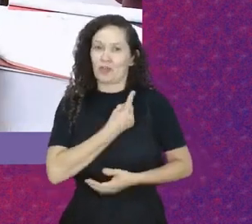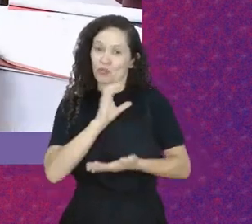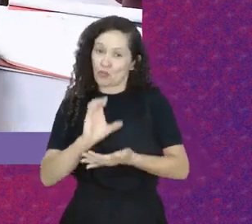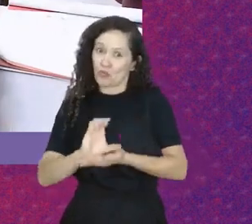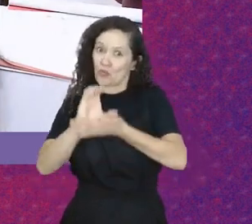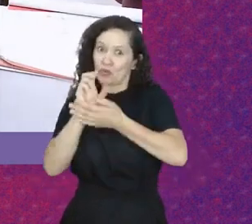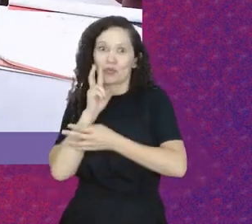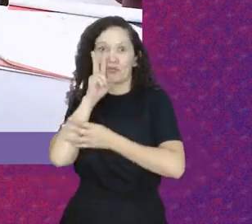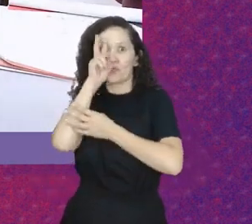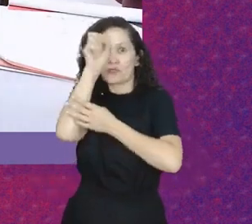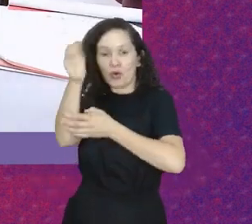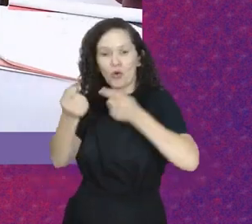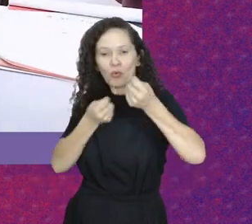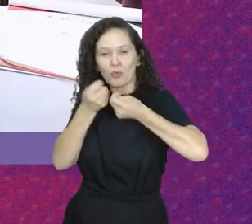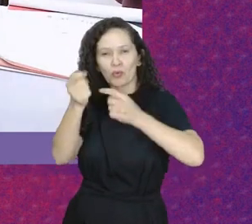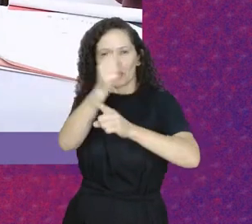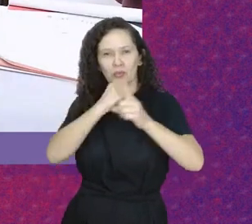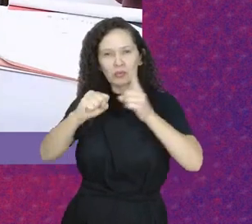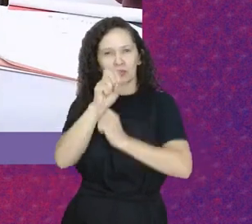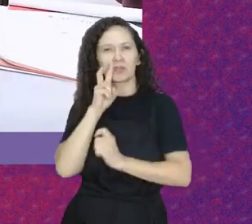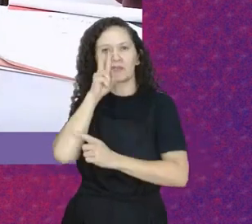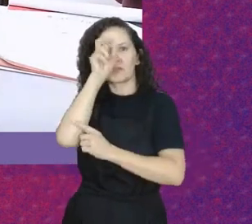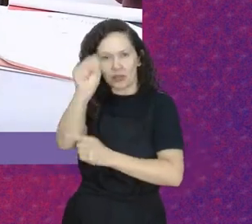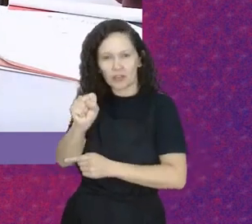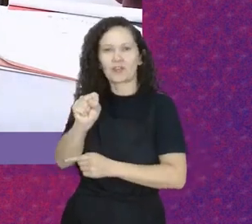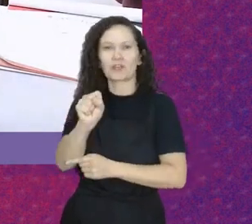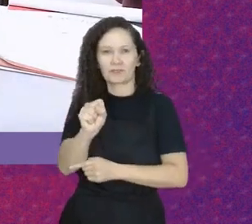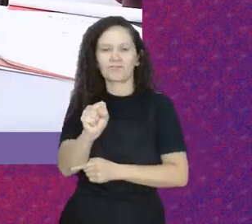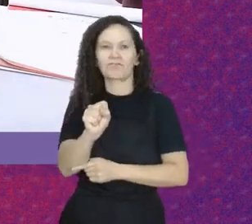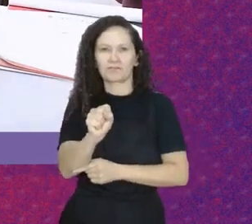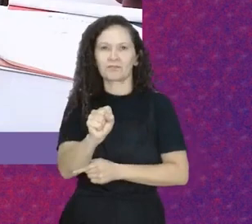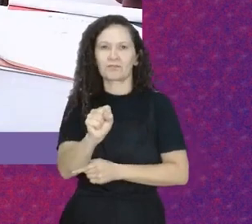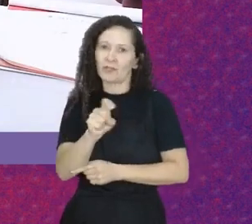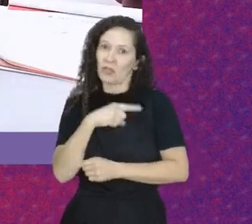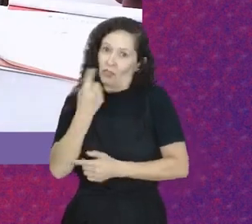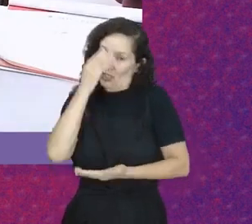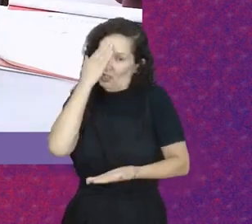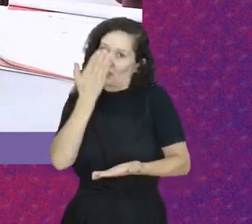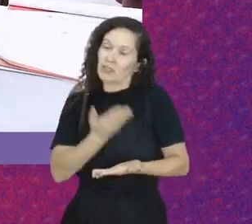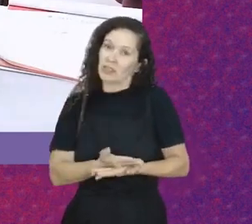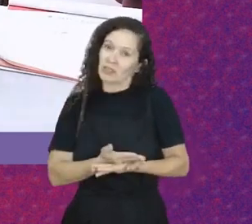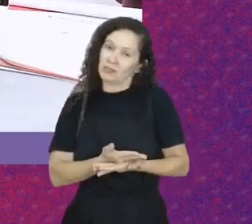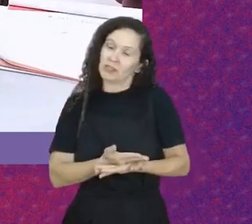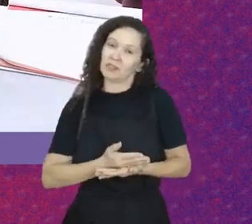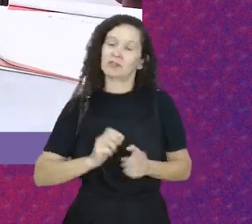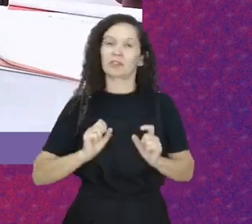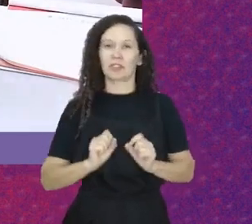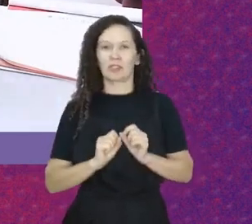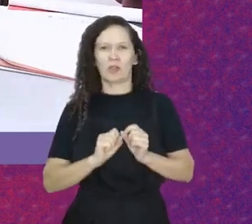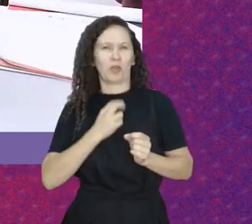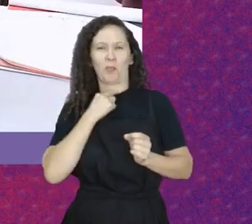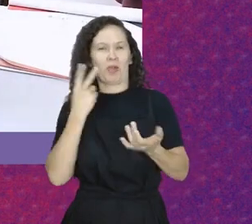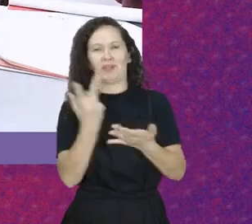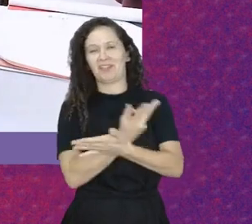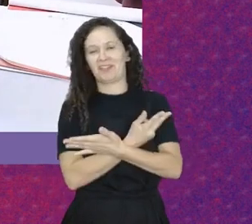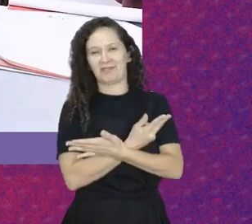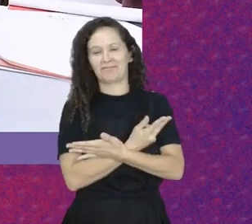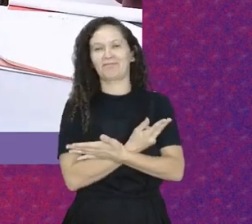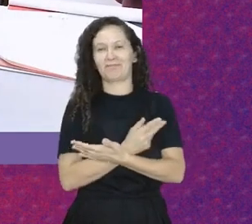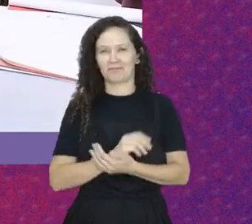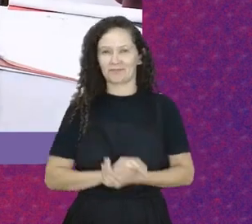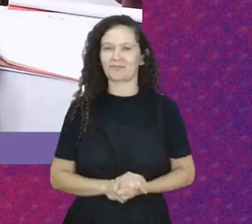conselho forte, um controle social forte, né, muito provavelmente isso não aconteceria. E